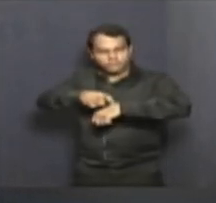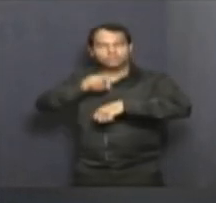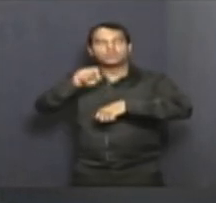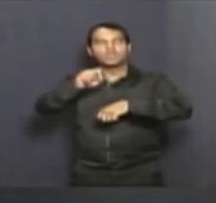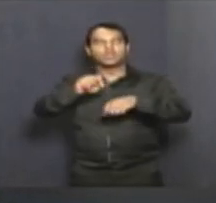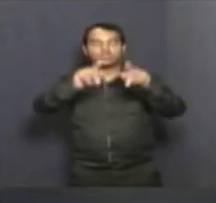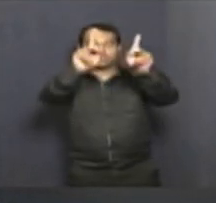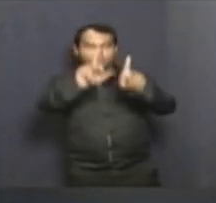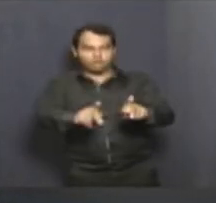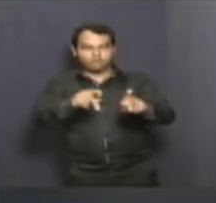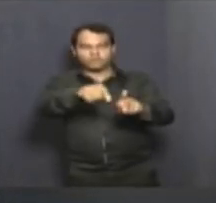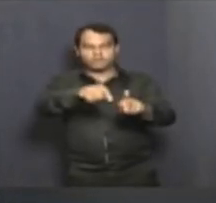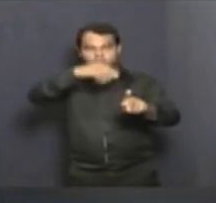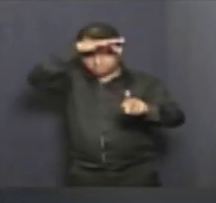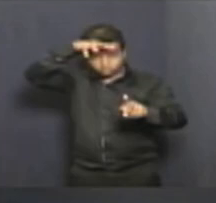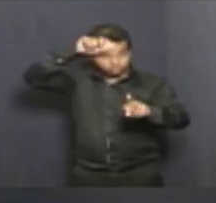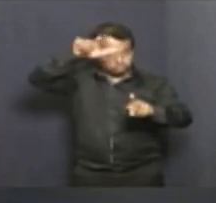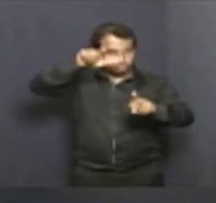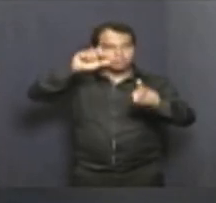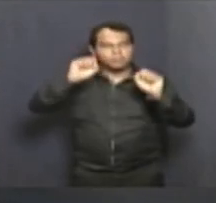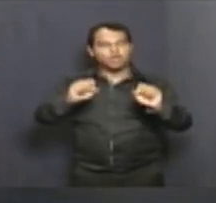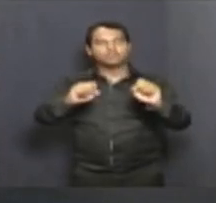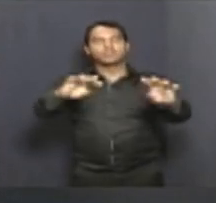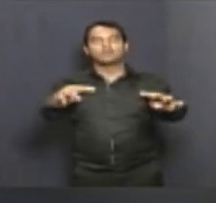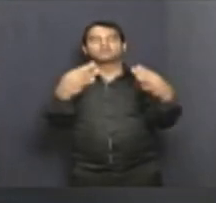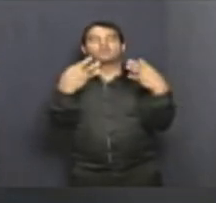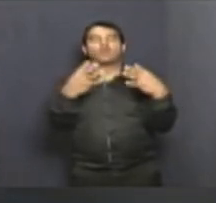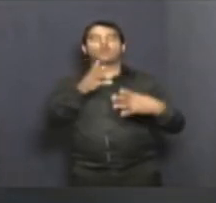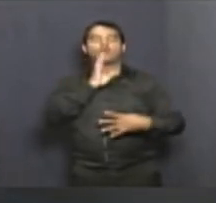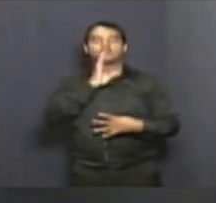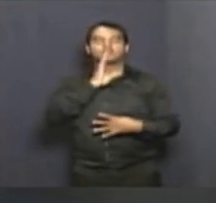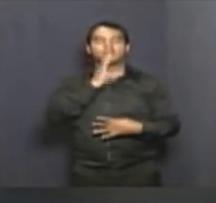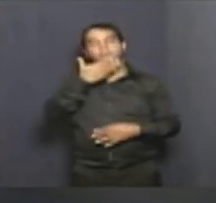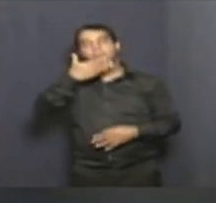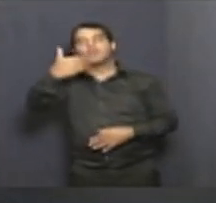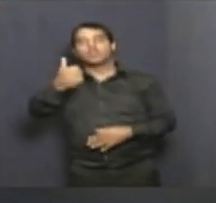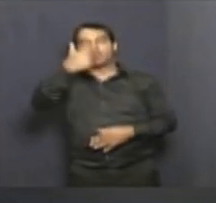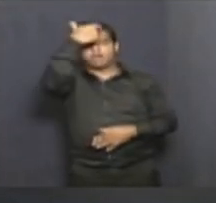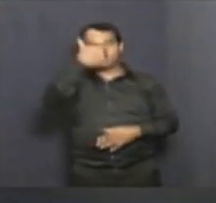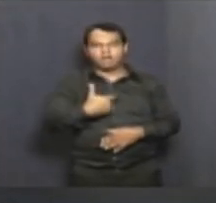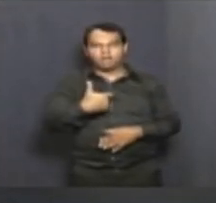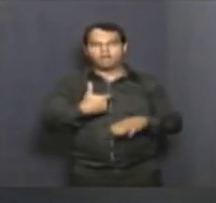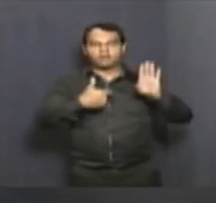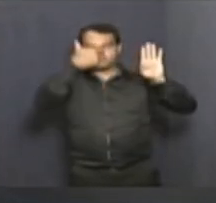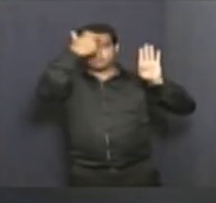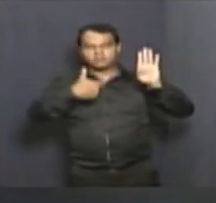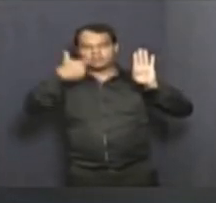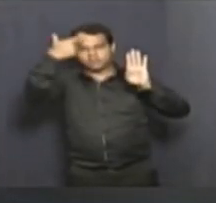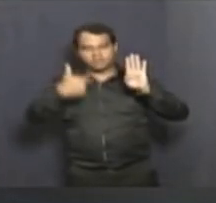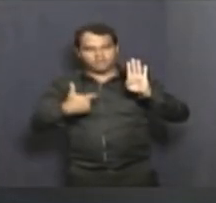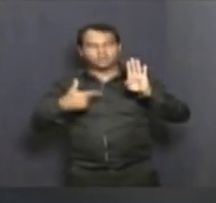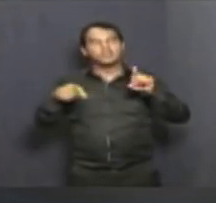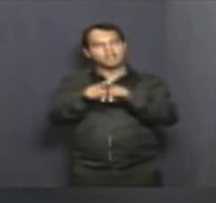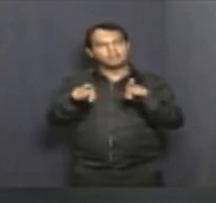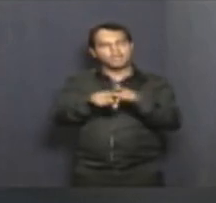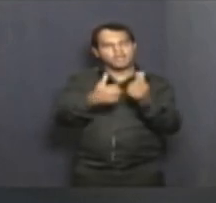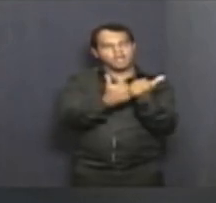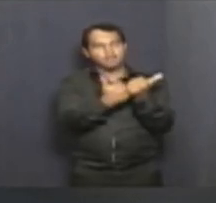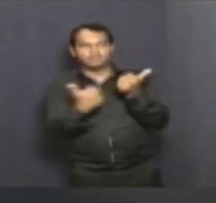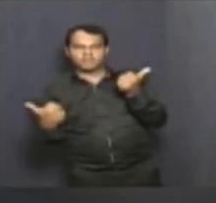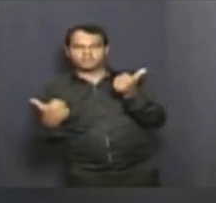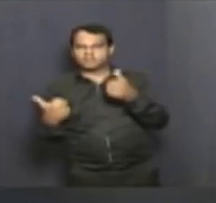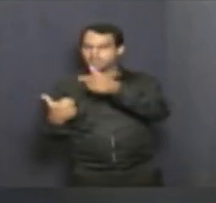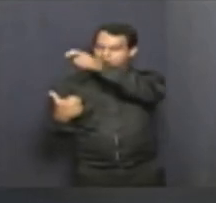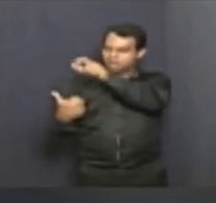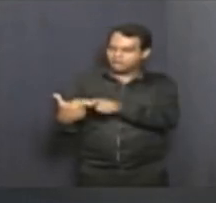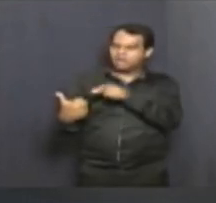grossense possa conhecer melhor seus candidatos possa conhecer melhor as vices candidatas como é o caso da nossa companheira